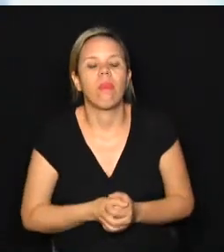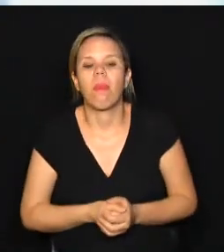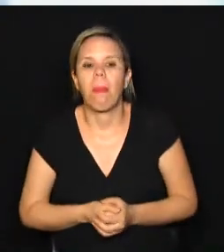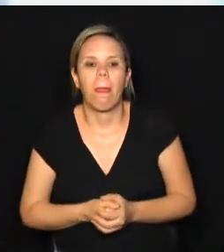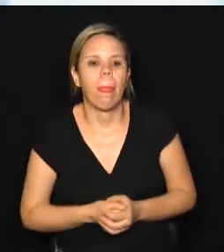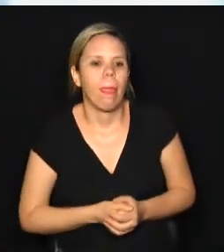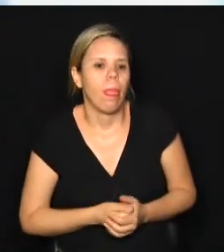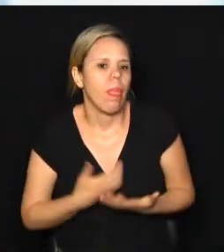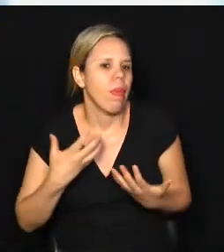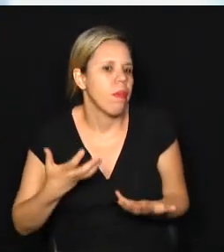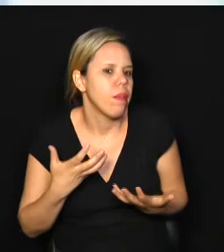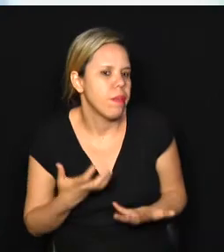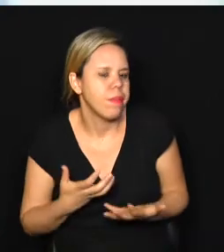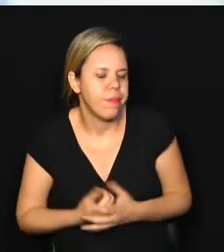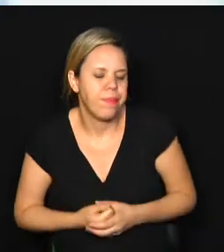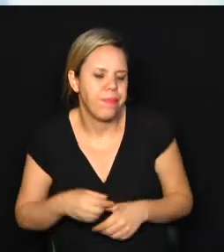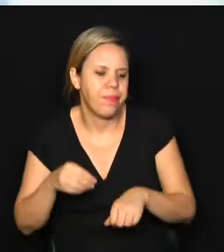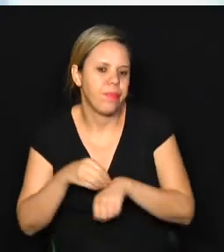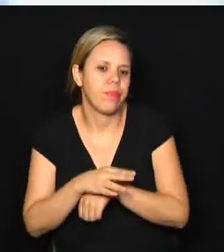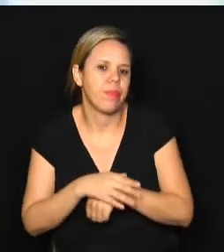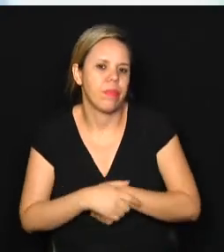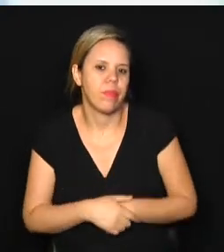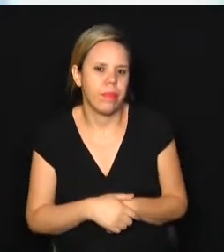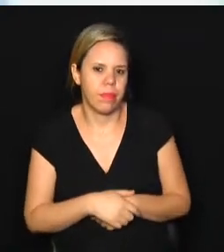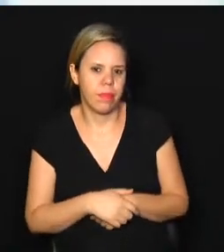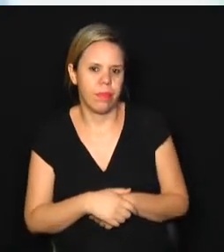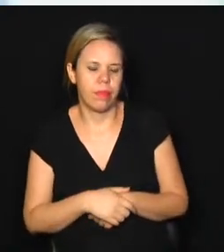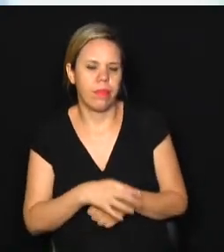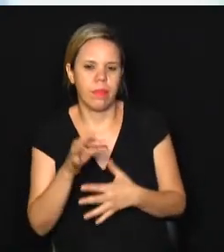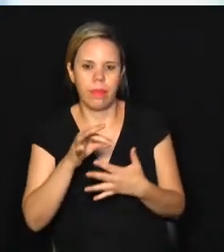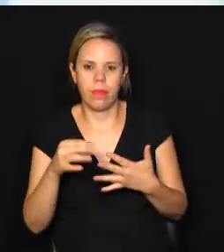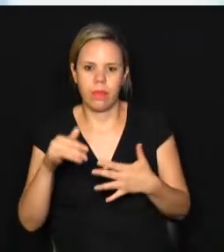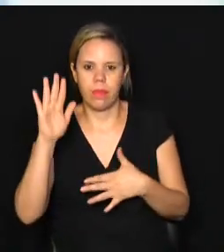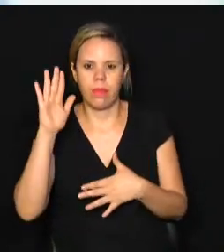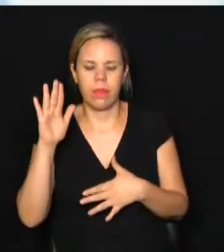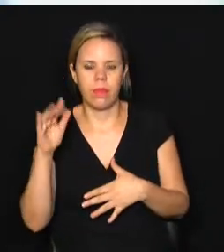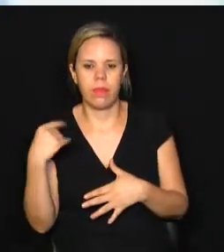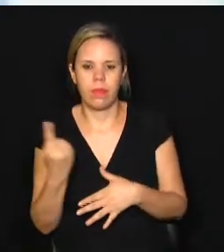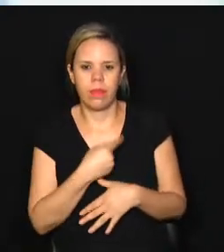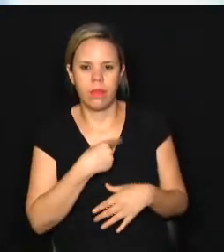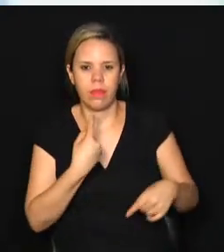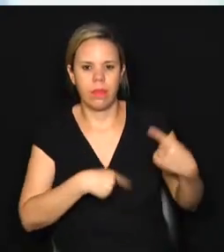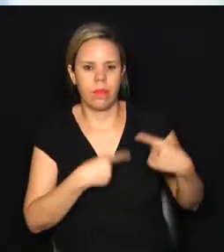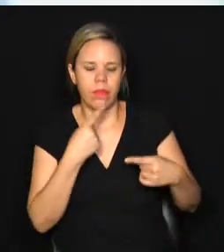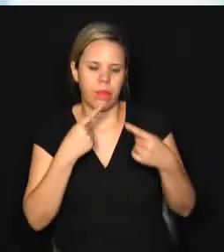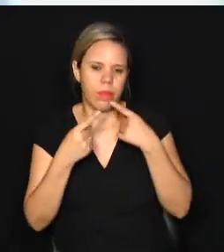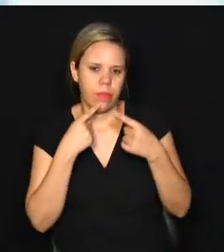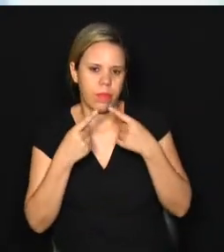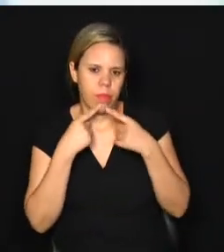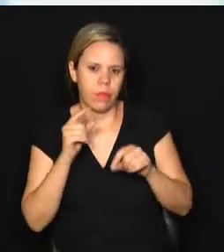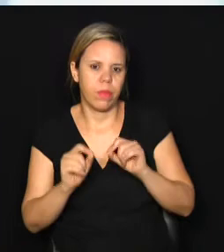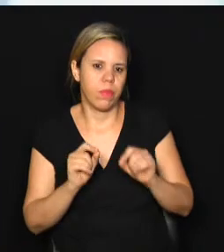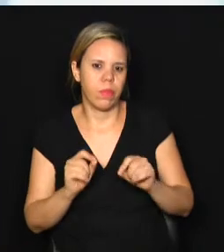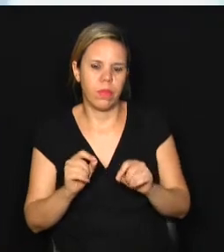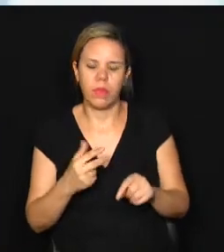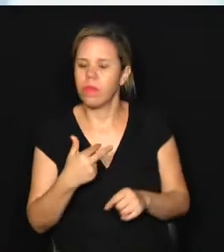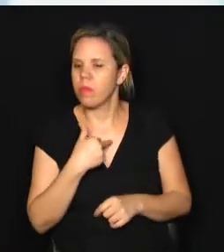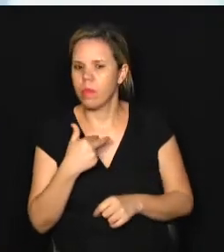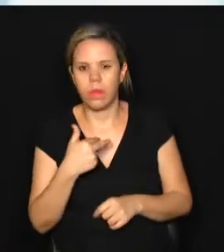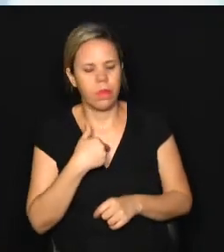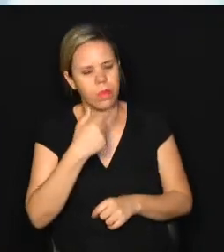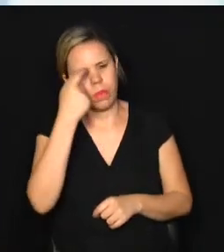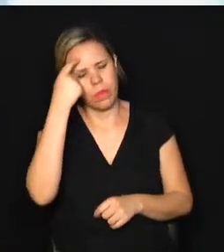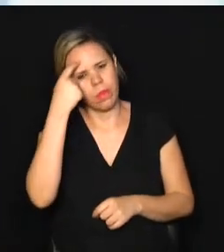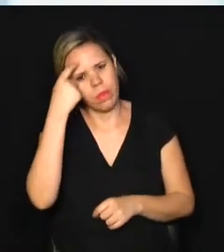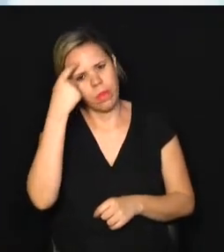então, eu queria trazer um elemento a mais para esse nosso diálogo, que é o seguinte: a gente não pode deixar de pensar que a